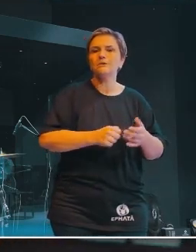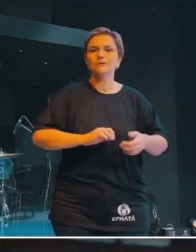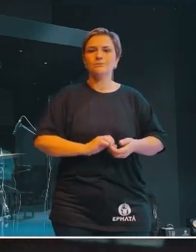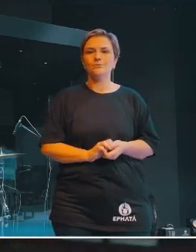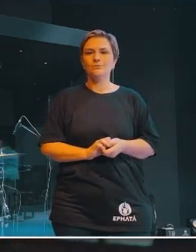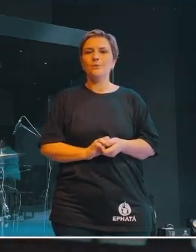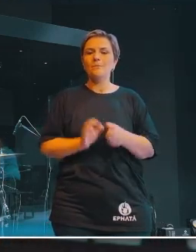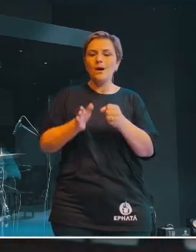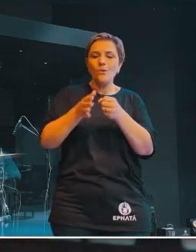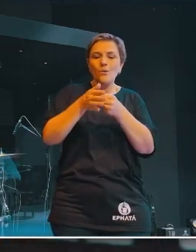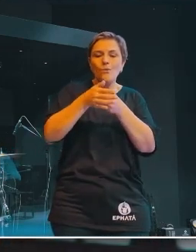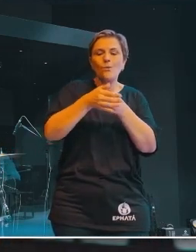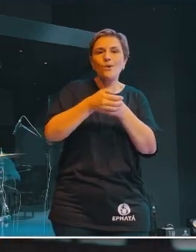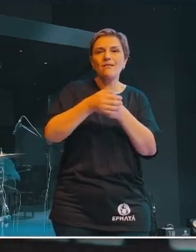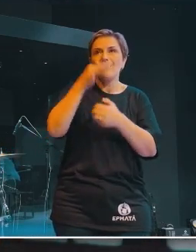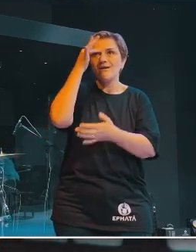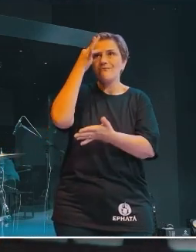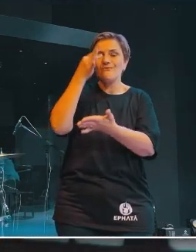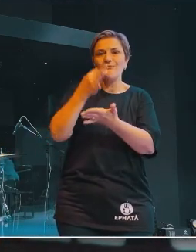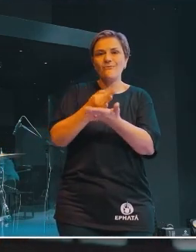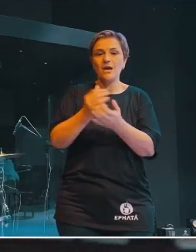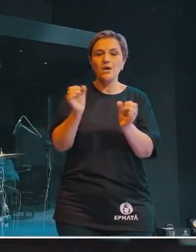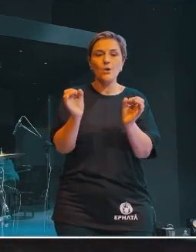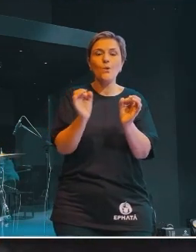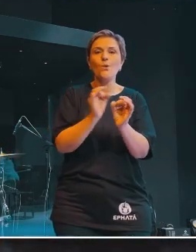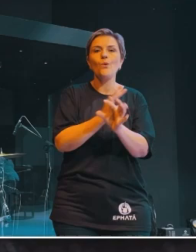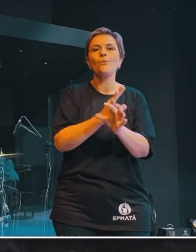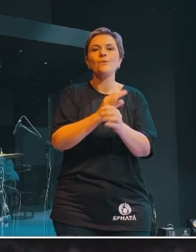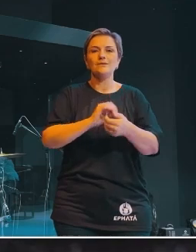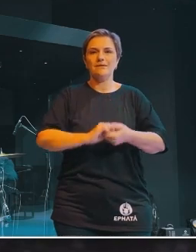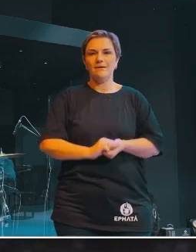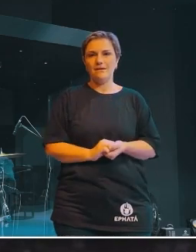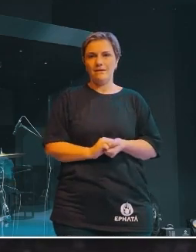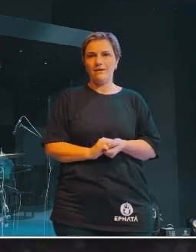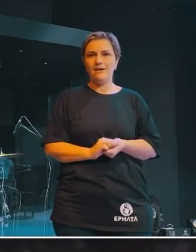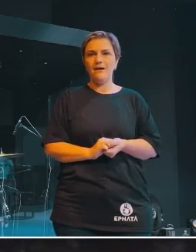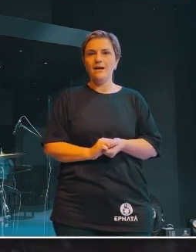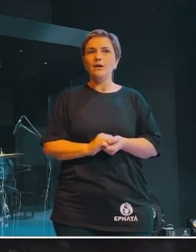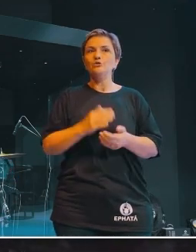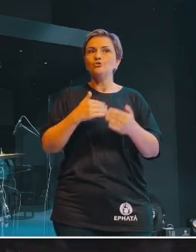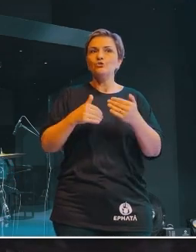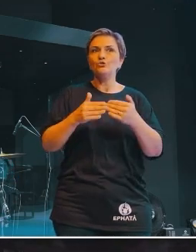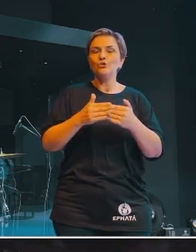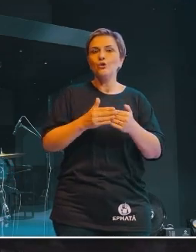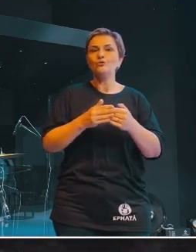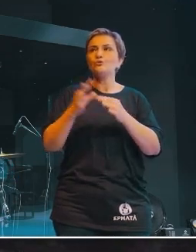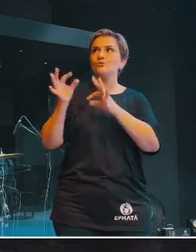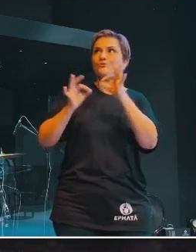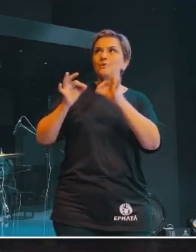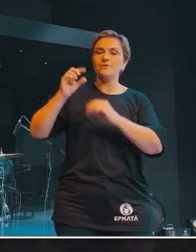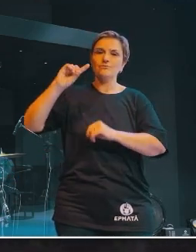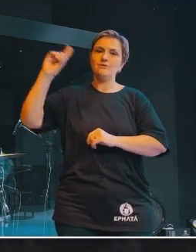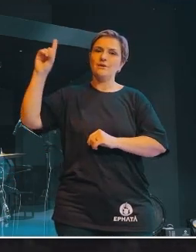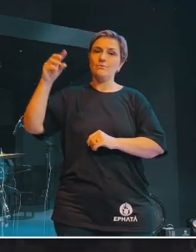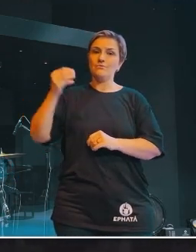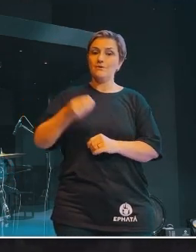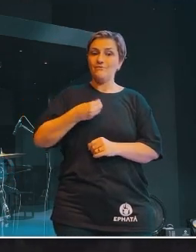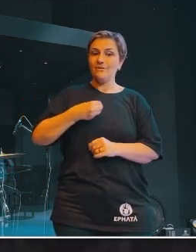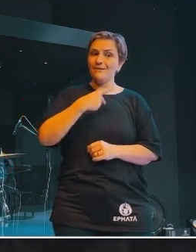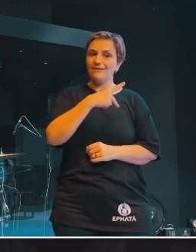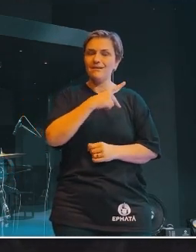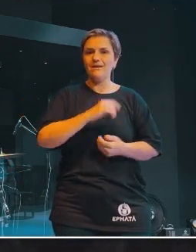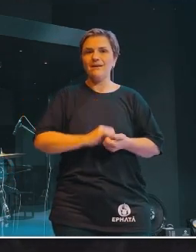a fé e para completar a carreira. Irmão, quem